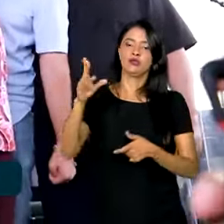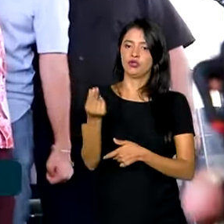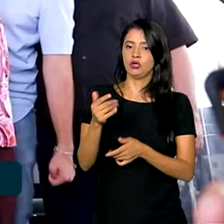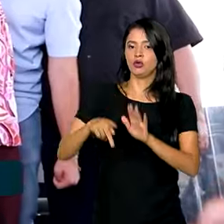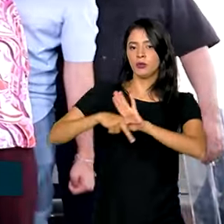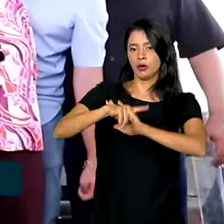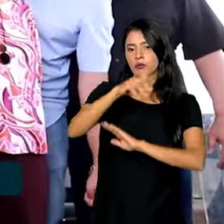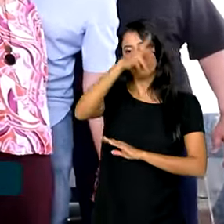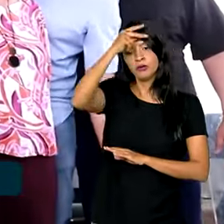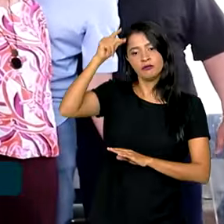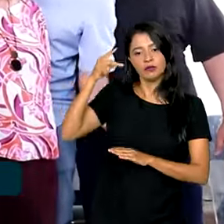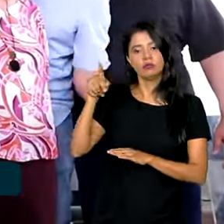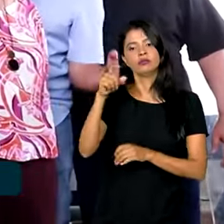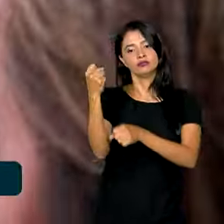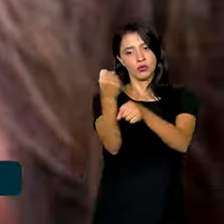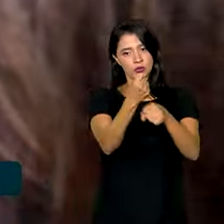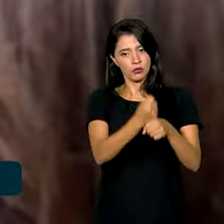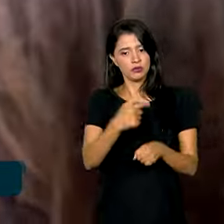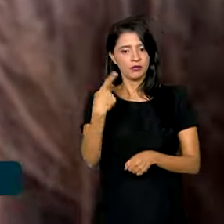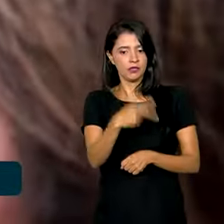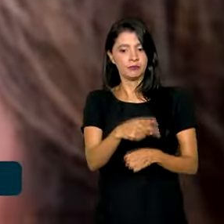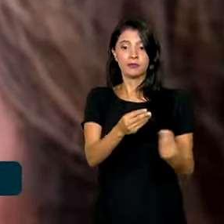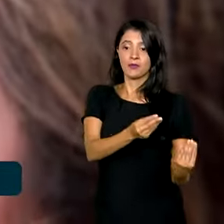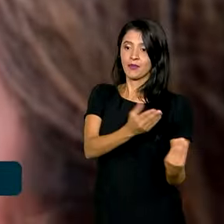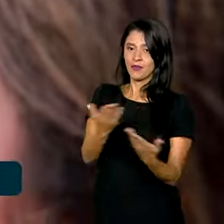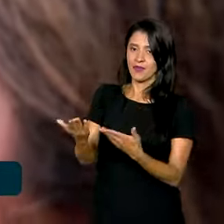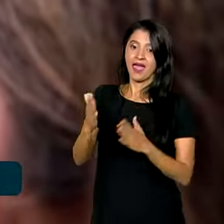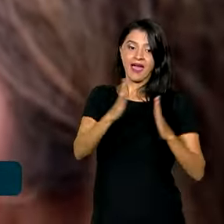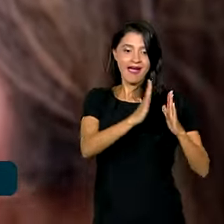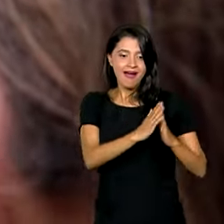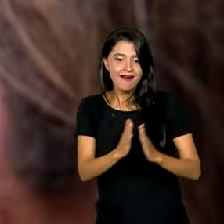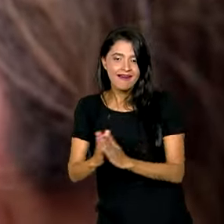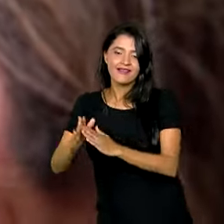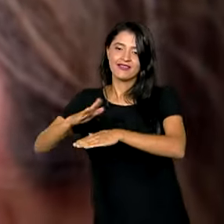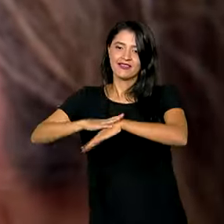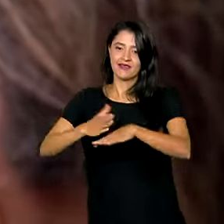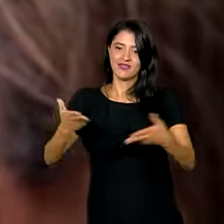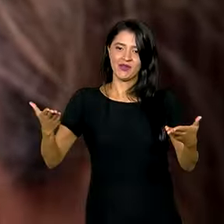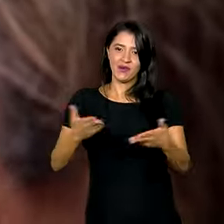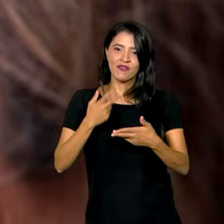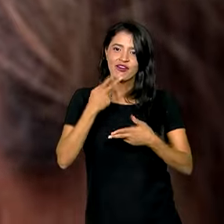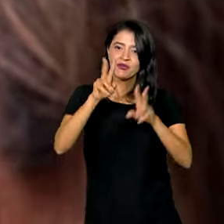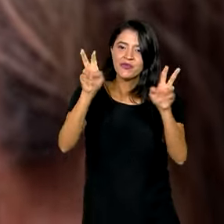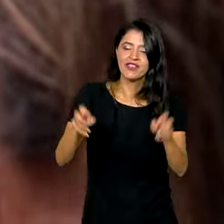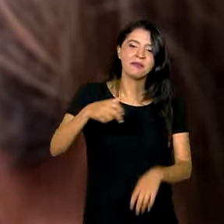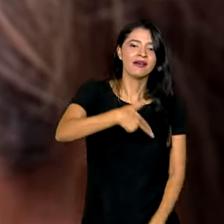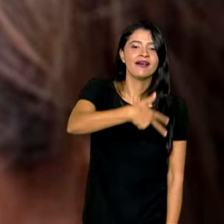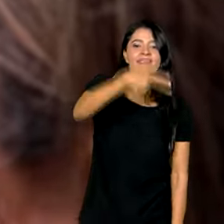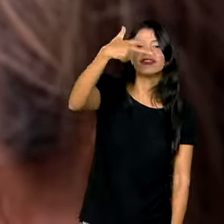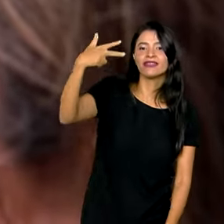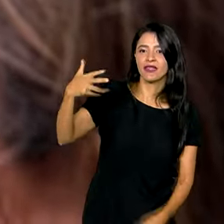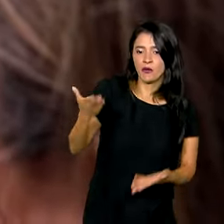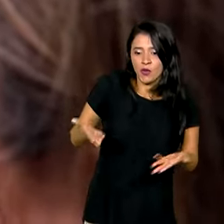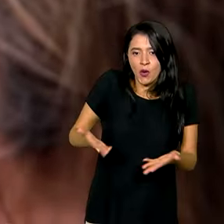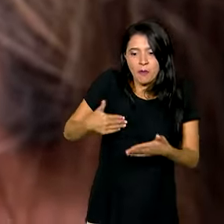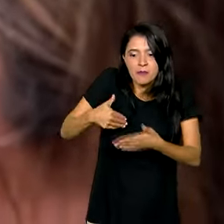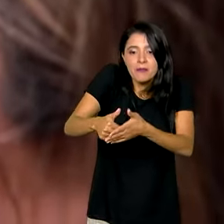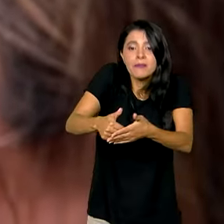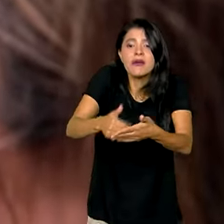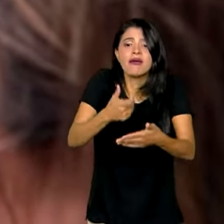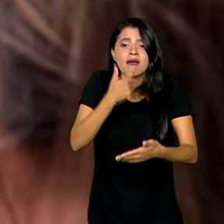prefeitura, sendo executado. A gente está entregando essas casas todas, nesse momento que a gente está falando de Natal, enfim, tão próximo no Natal, eu acho